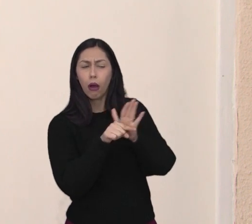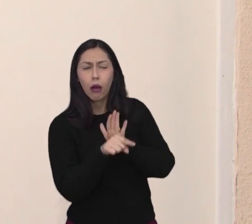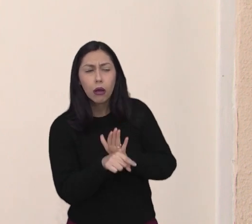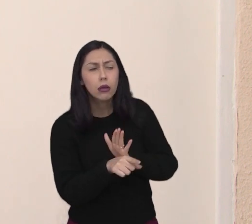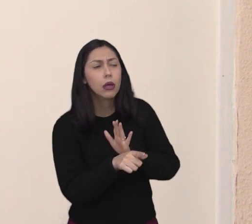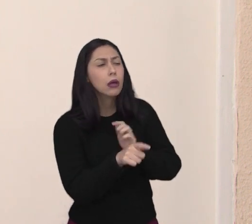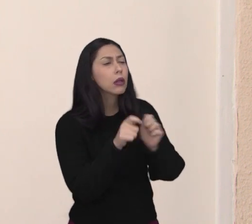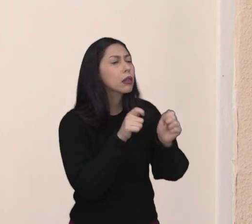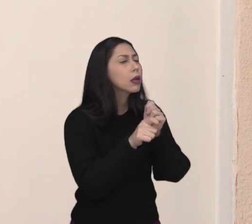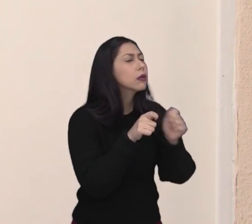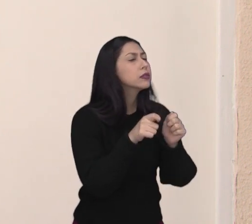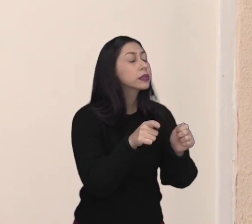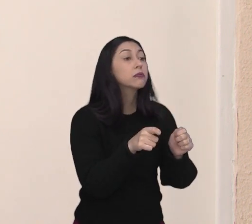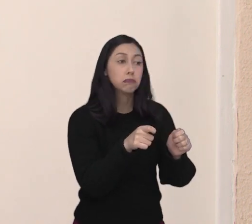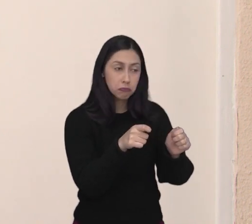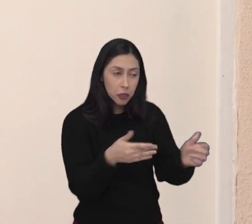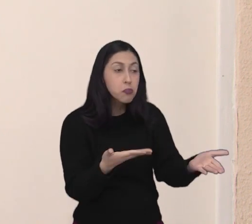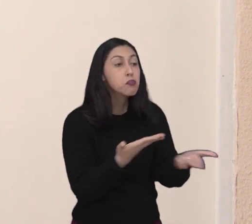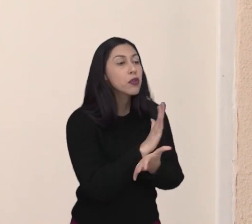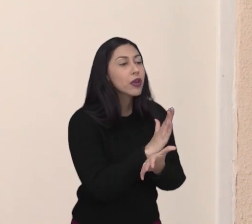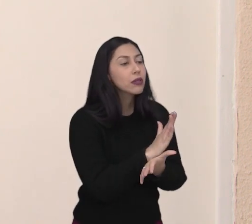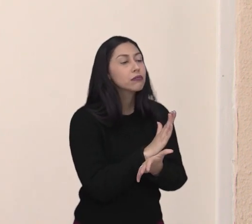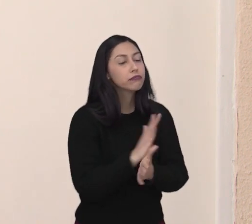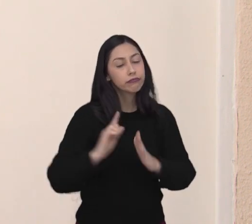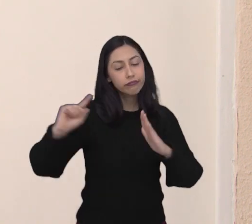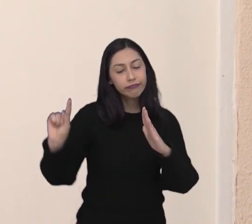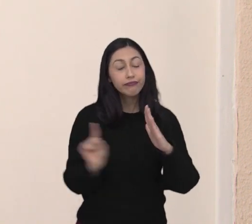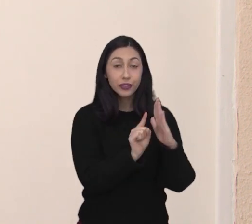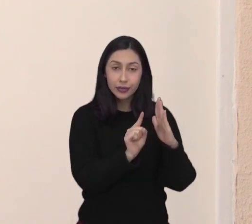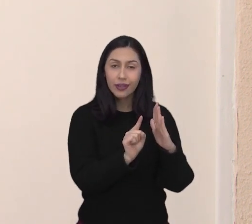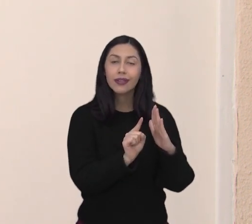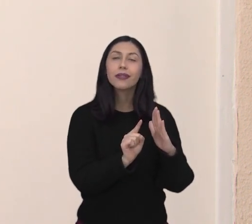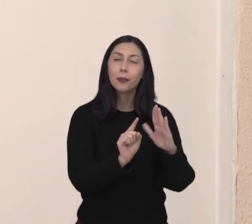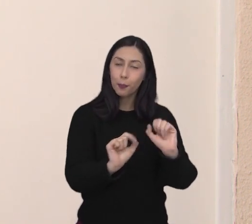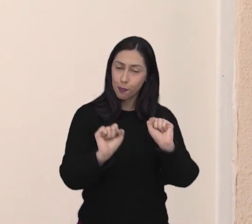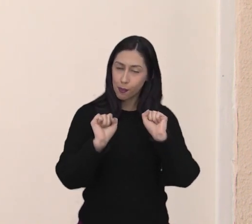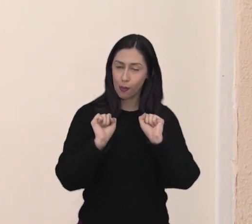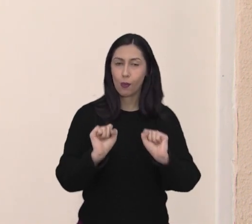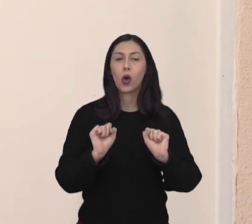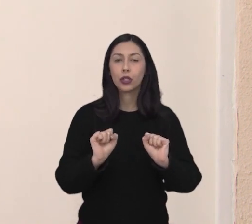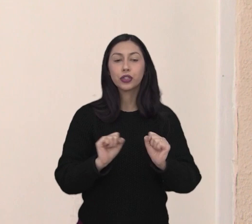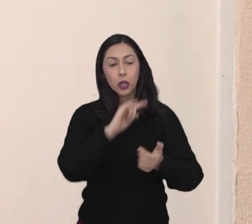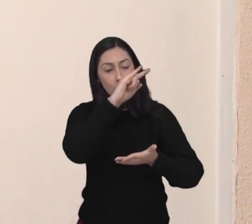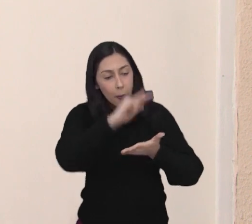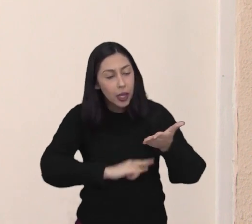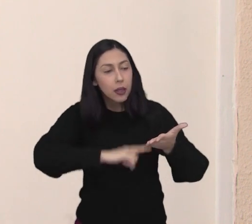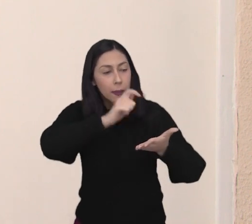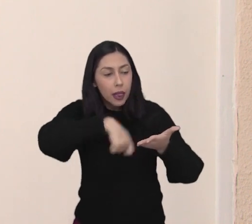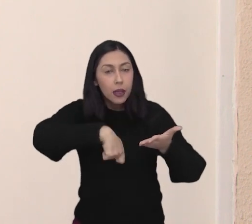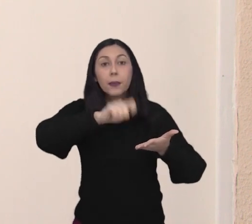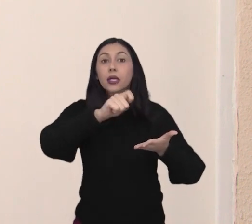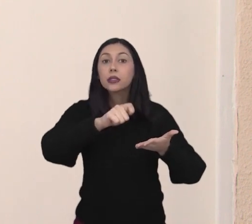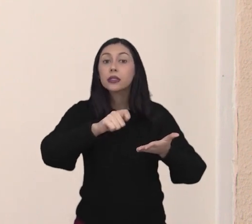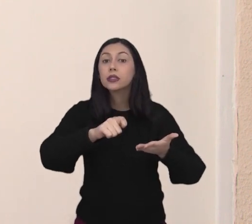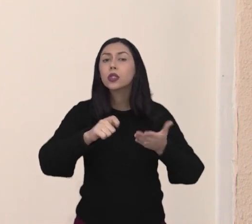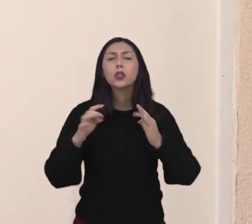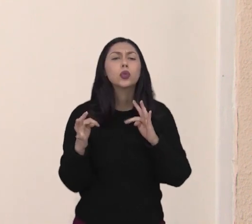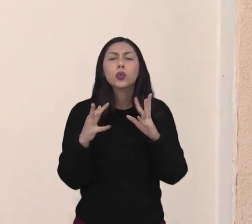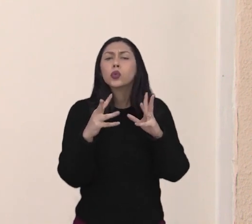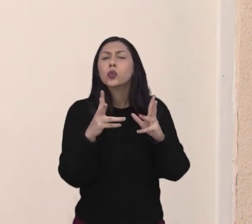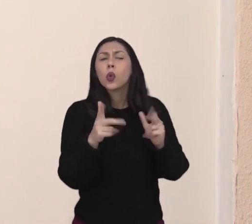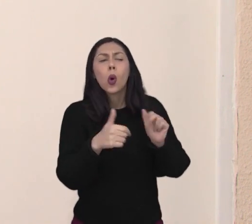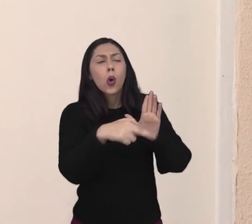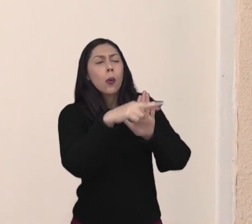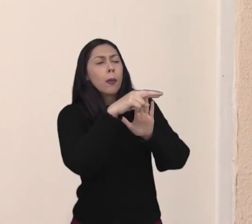pessoa também, como eu falei, para filtrar ali se vai dar certo. E aí, dando tudo isso certo, a gente faz o contrato e a pessoa vem